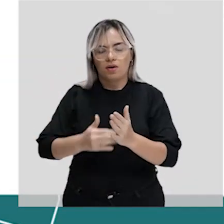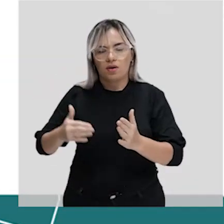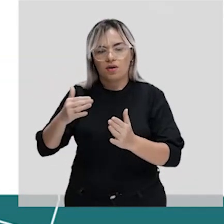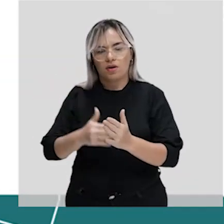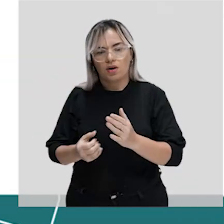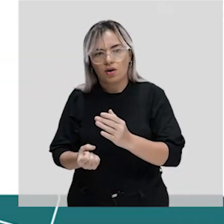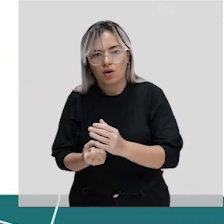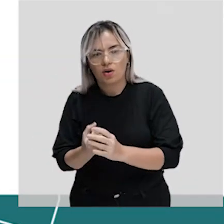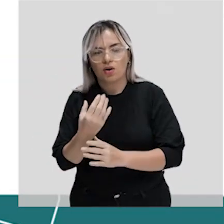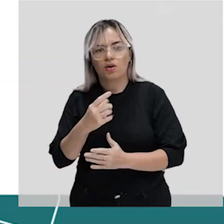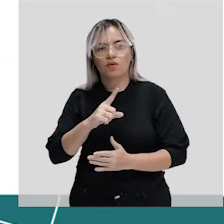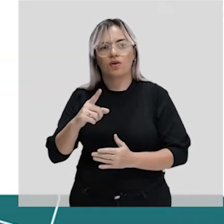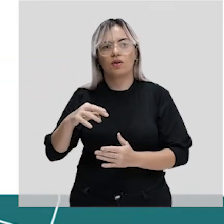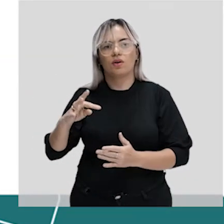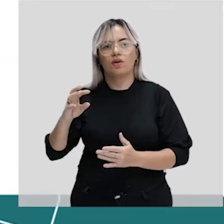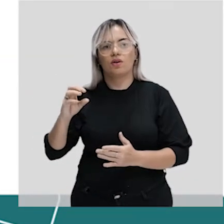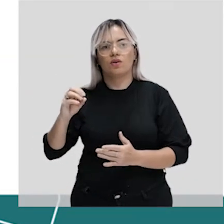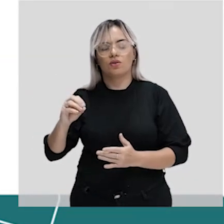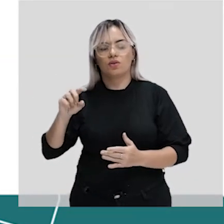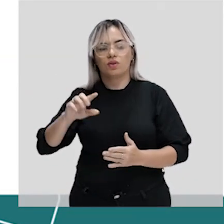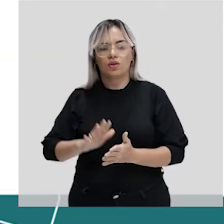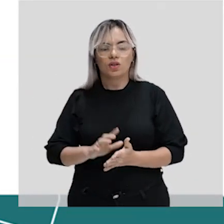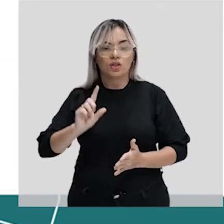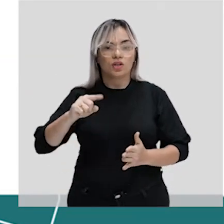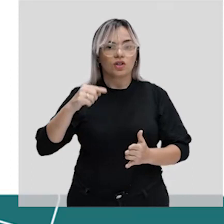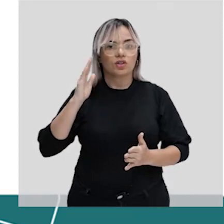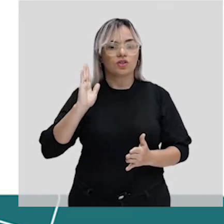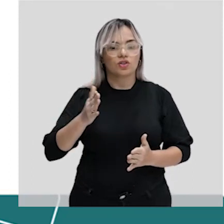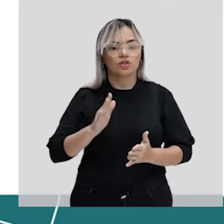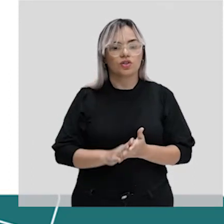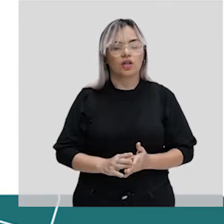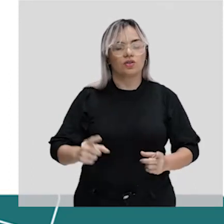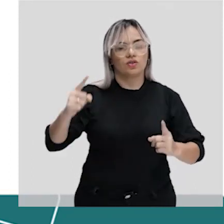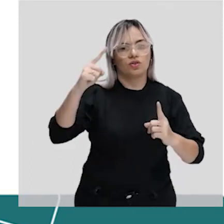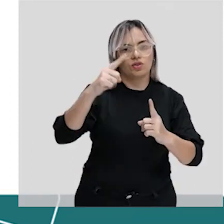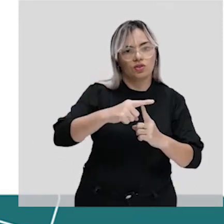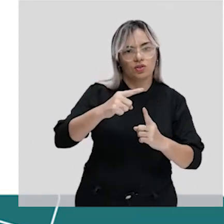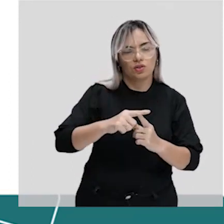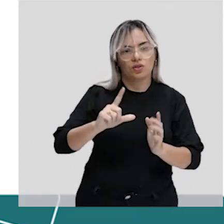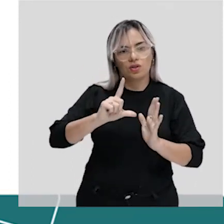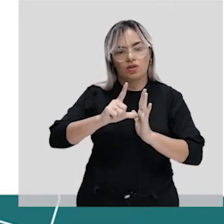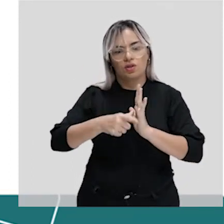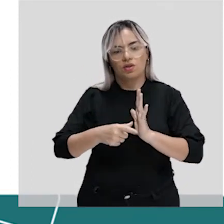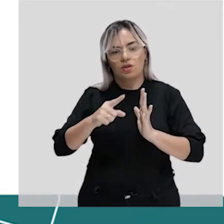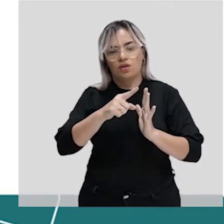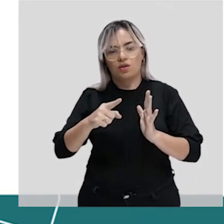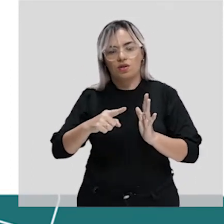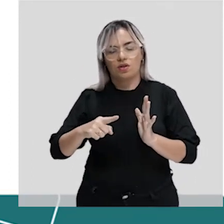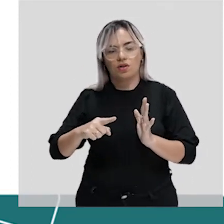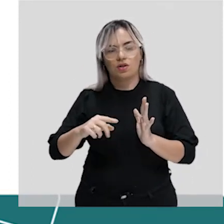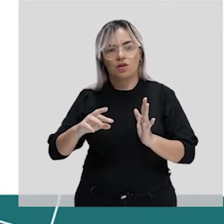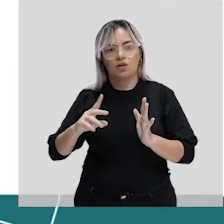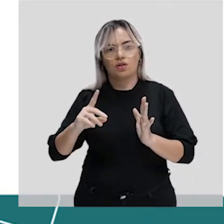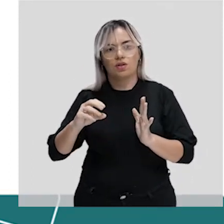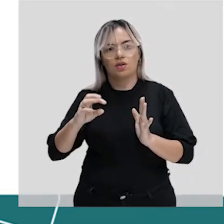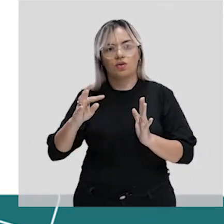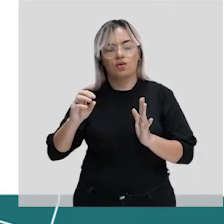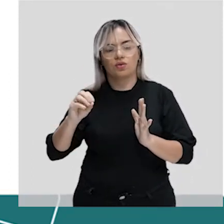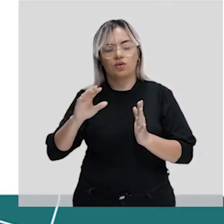tá? No mecanismo pós-zigótico, o zigoto, depois de formado, ele vai ter que